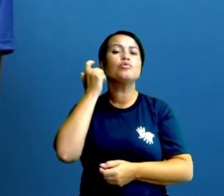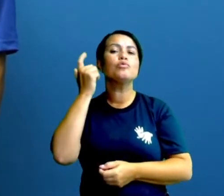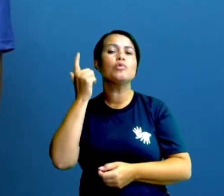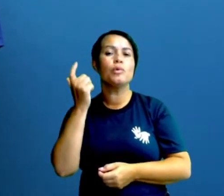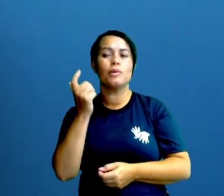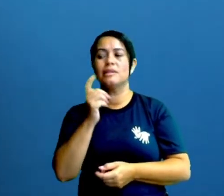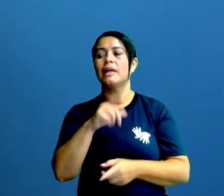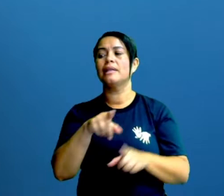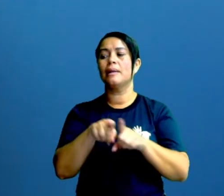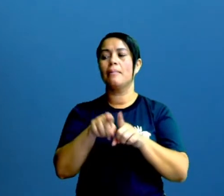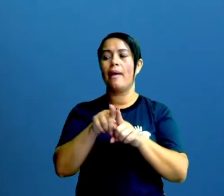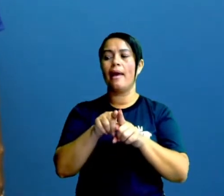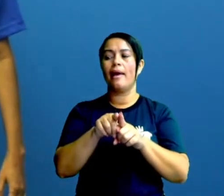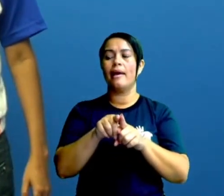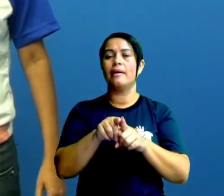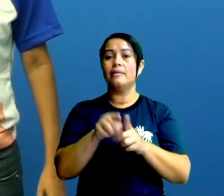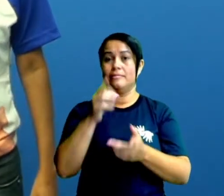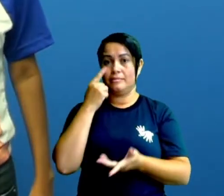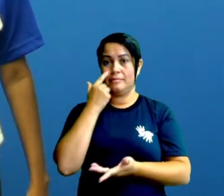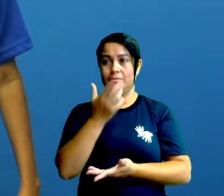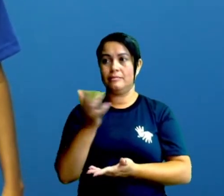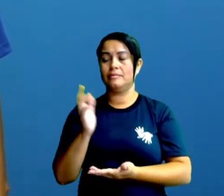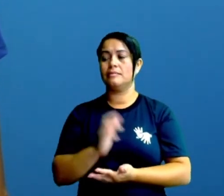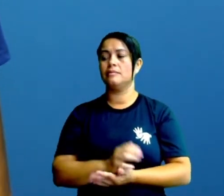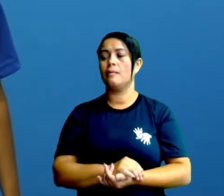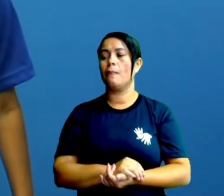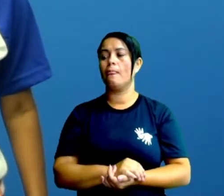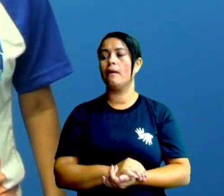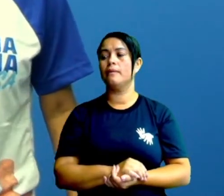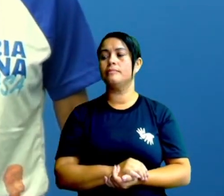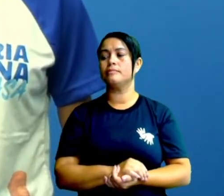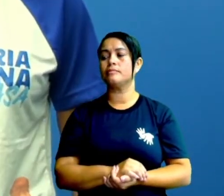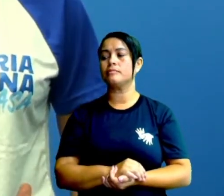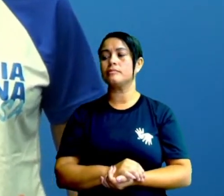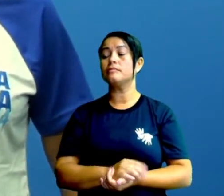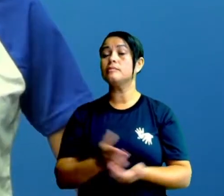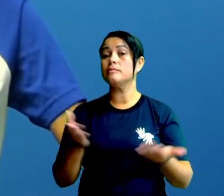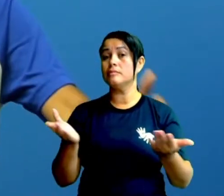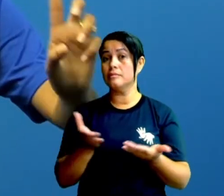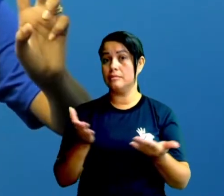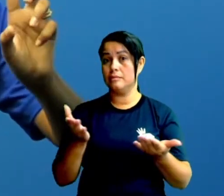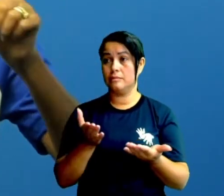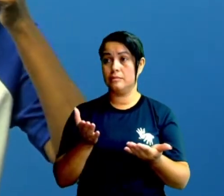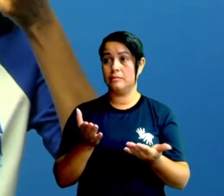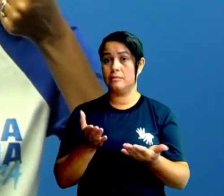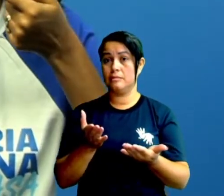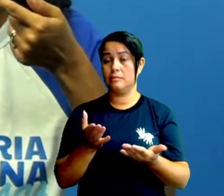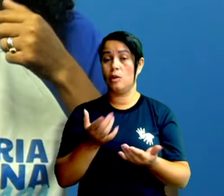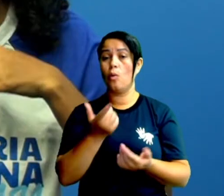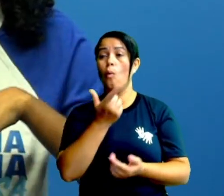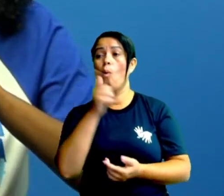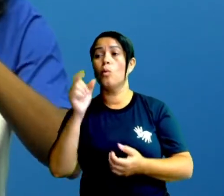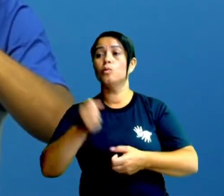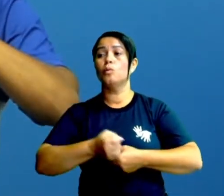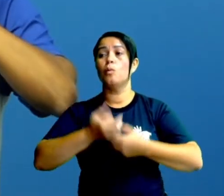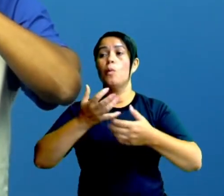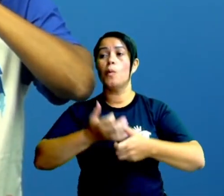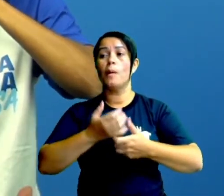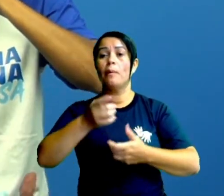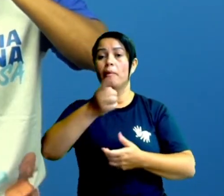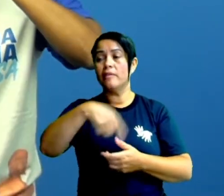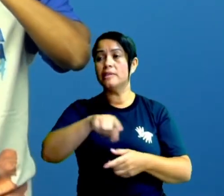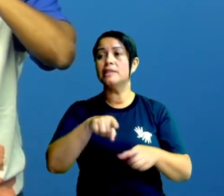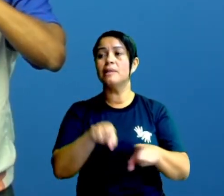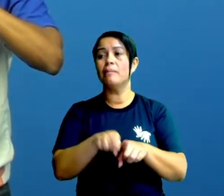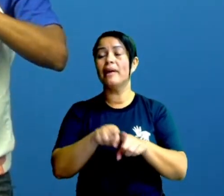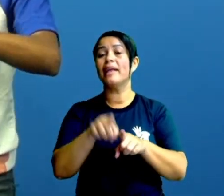só se inscreve da mesma forma e agora eu vou com outro poema para vocês